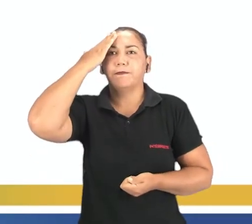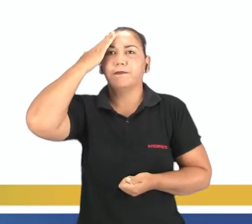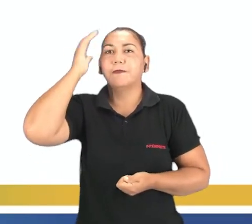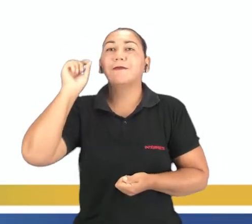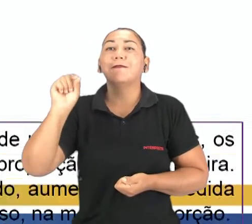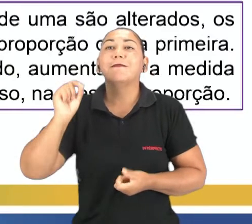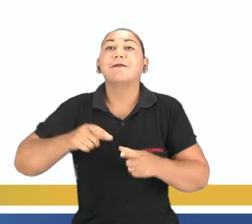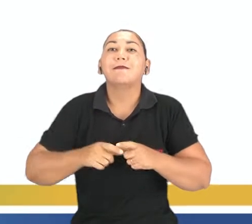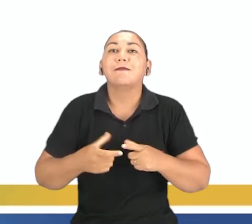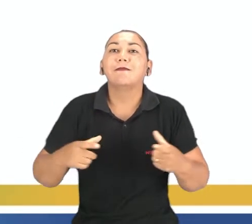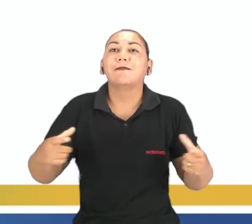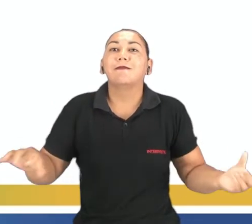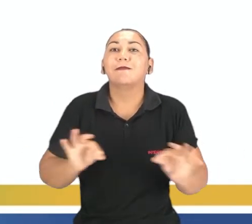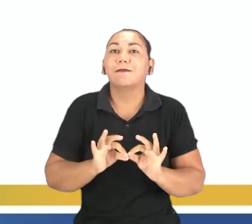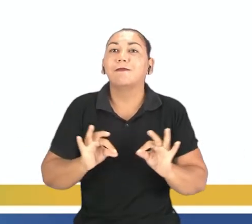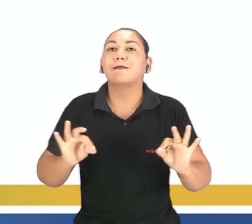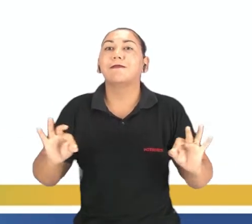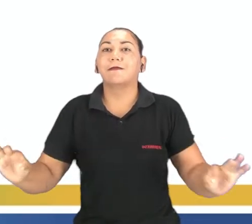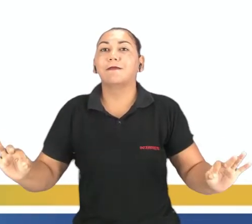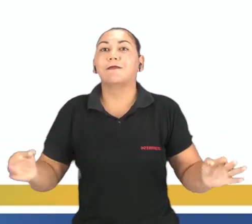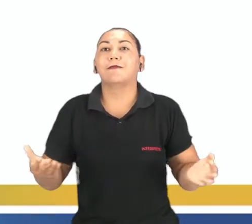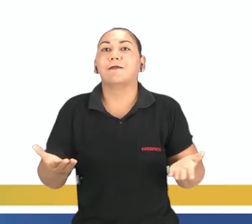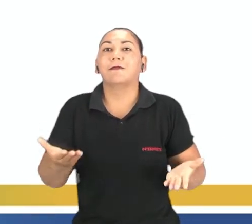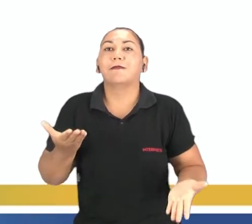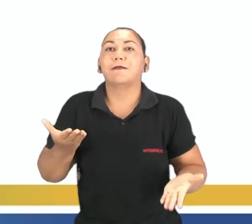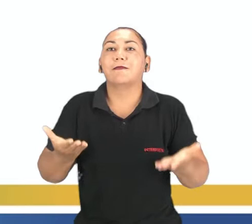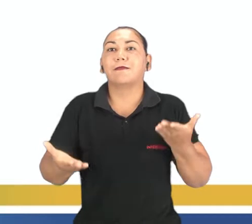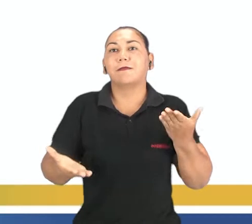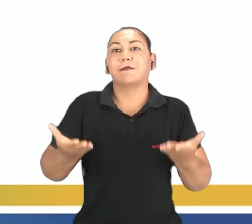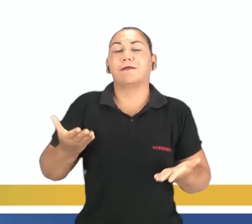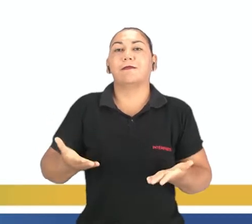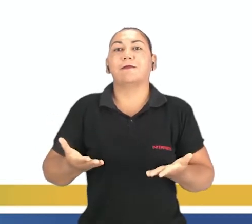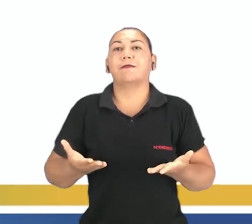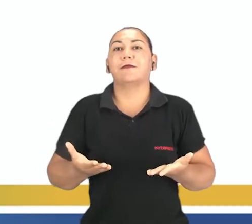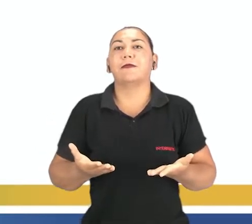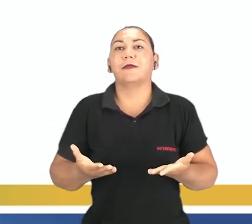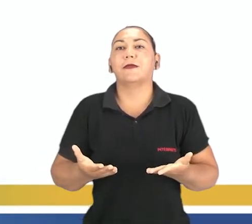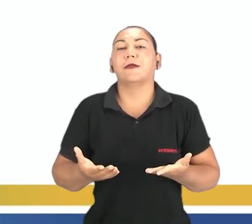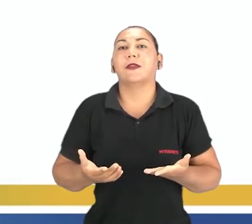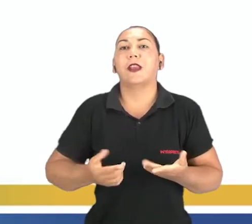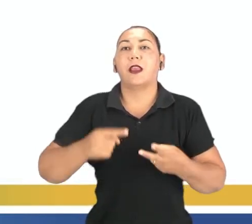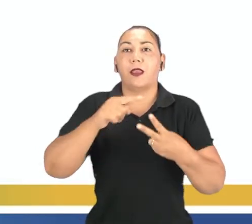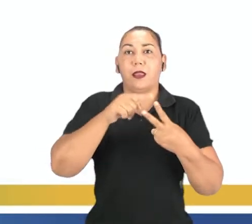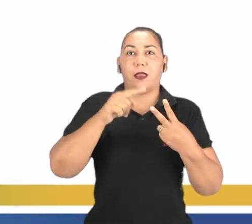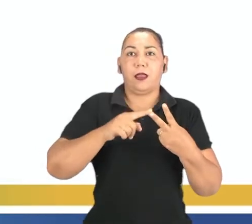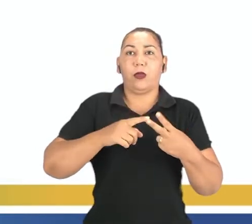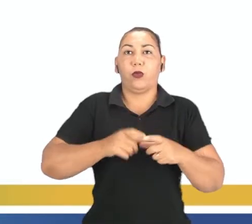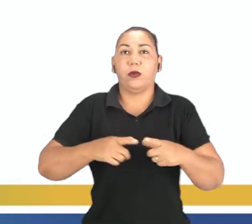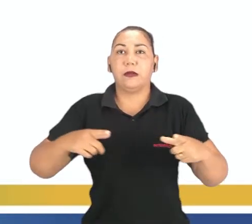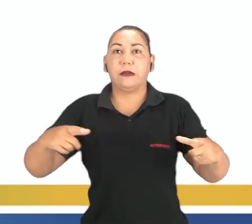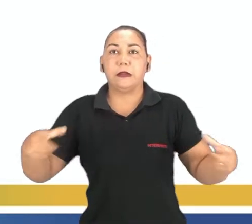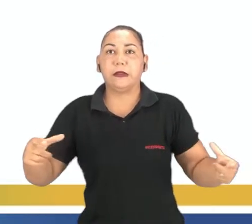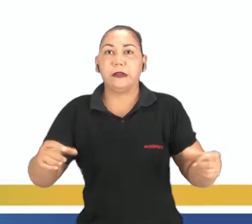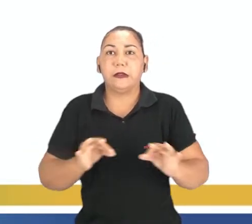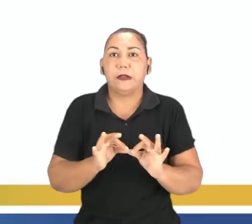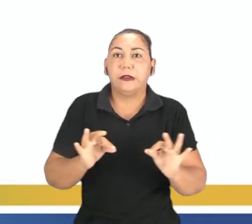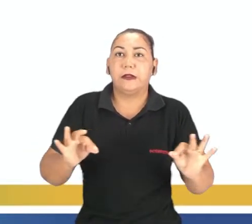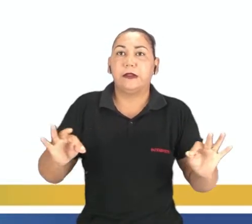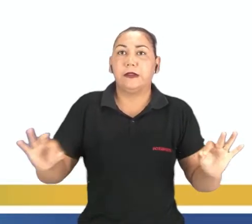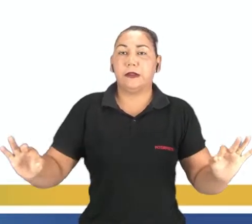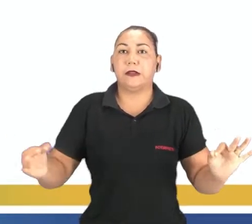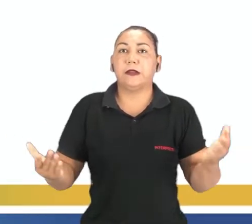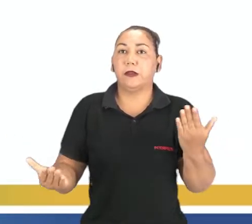são grandezas diretamente proporcionais. Então, pelo fato de duas grandezas serem proporcionais, quando